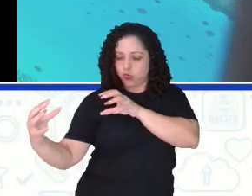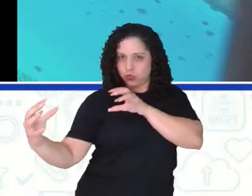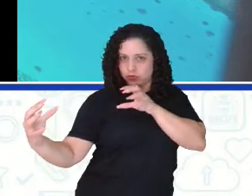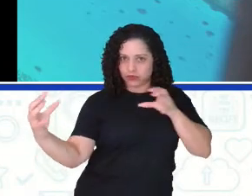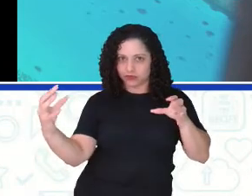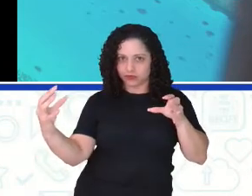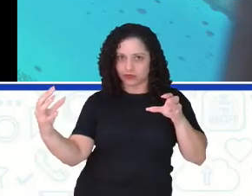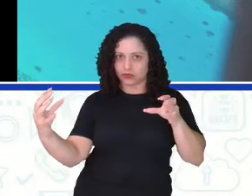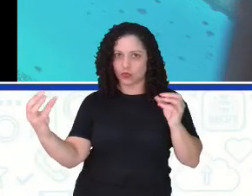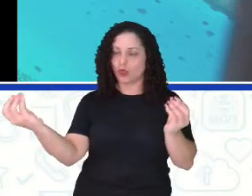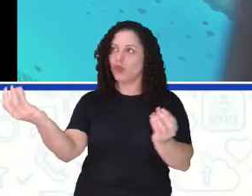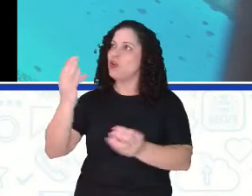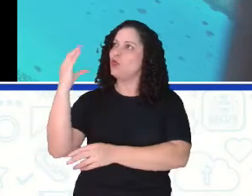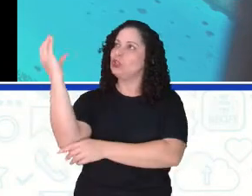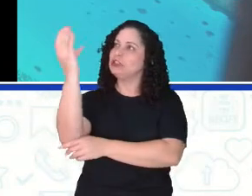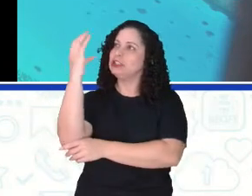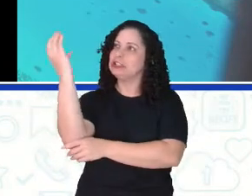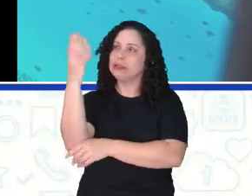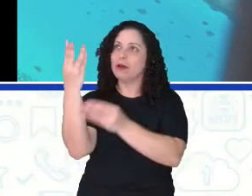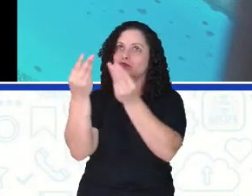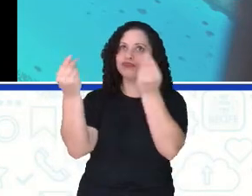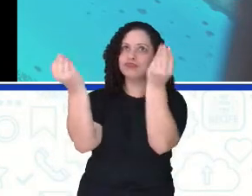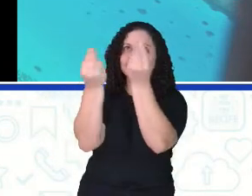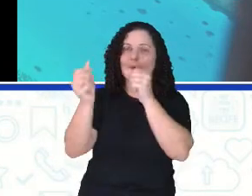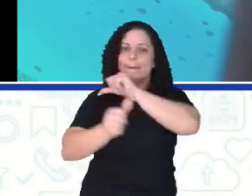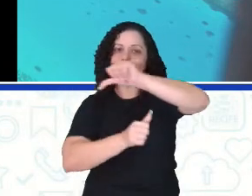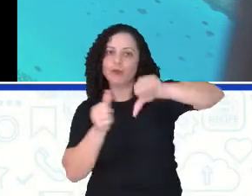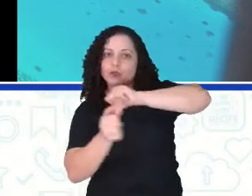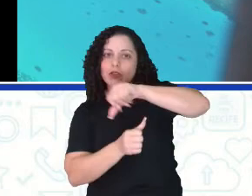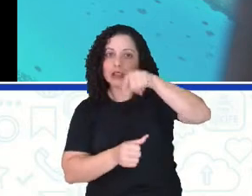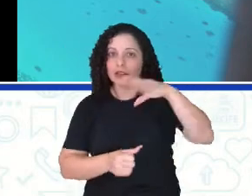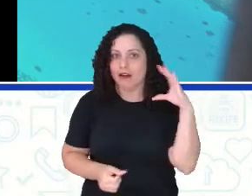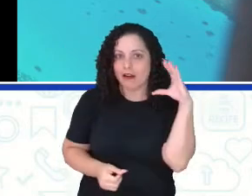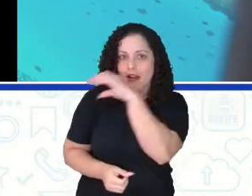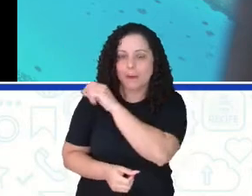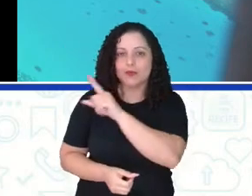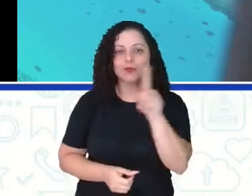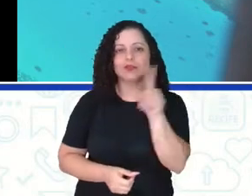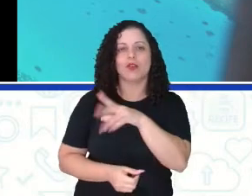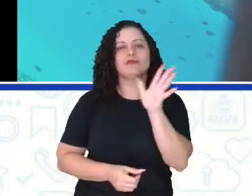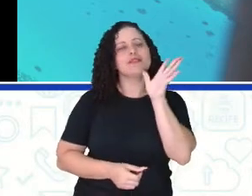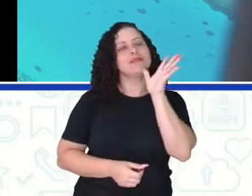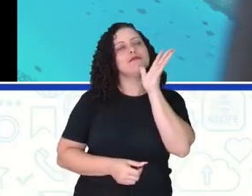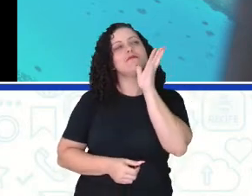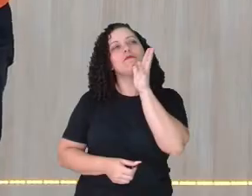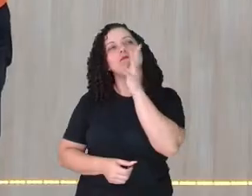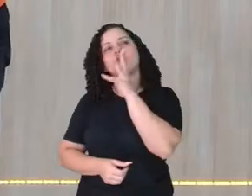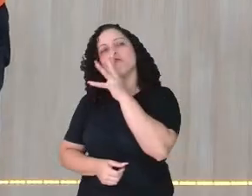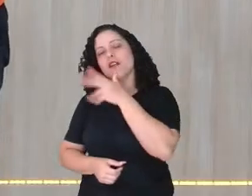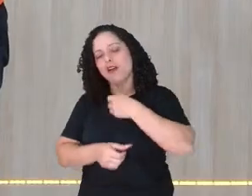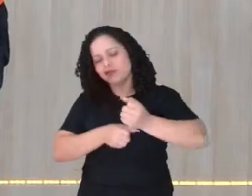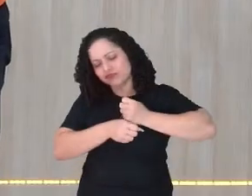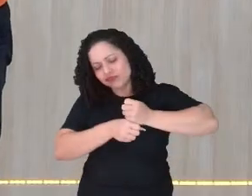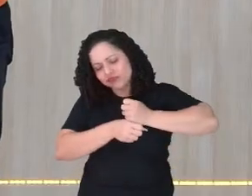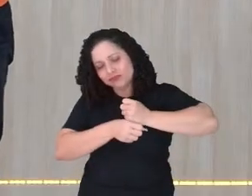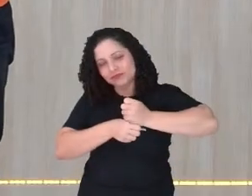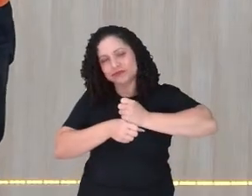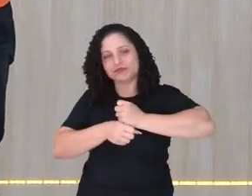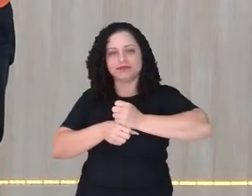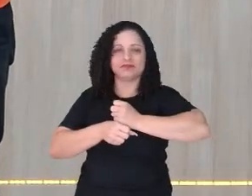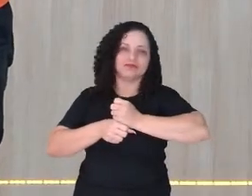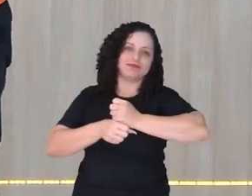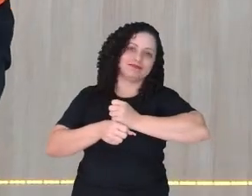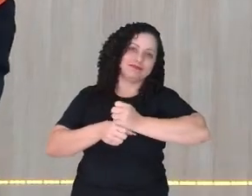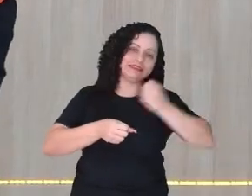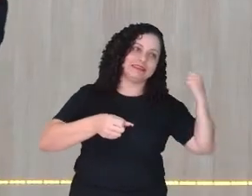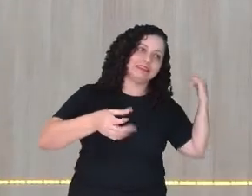mudar o clima, né? Vai haver mudanças climáticas. Isso vai ser rápido, professor? Não. Isso vai durar milhares de anos. Esse tempo